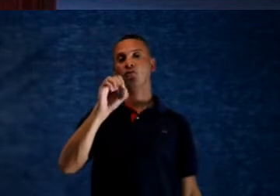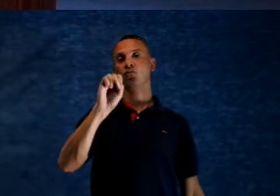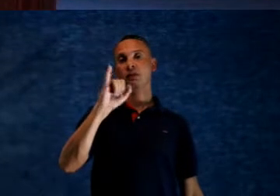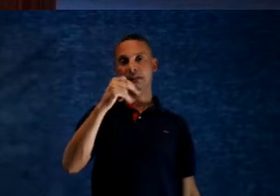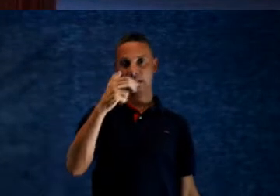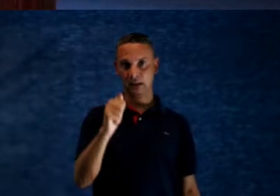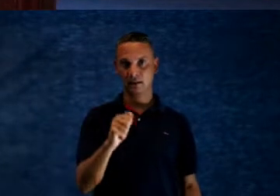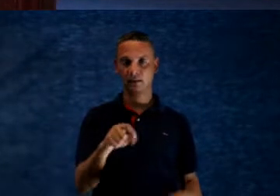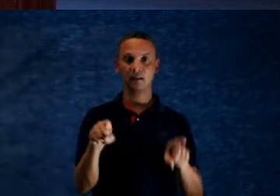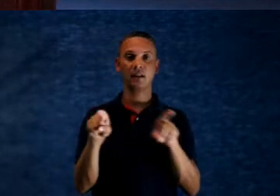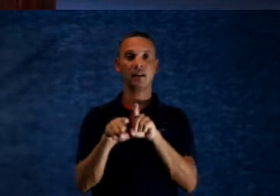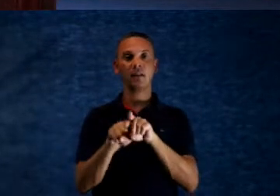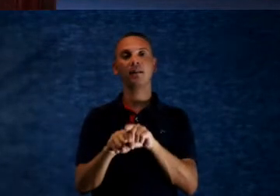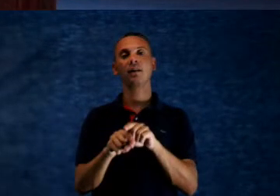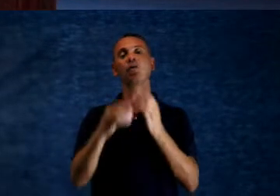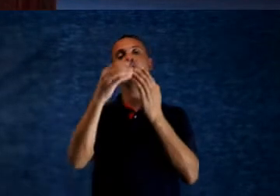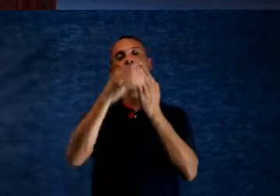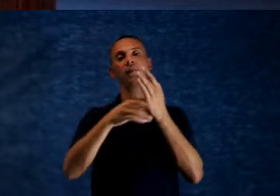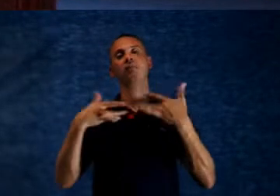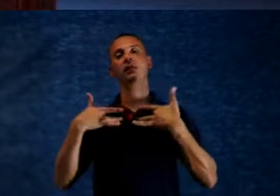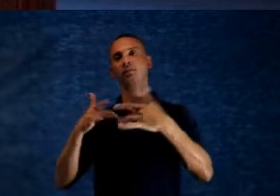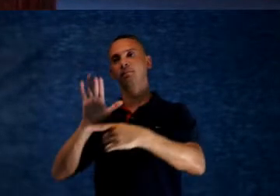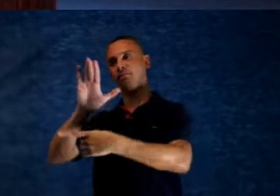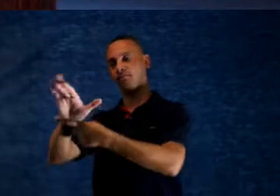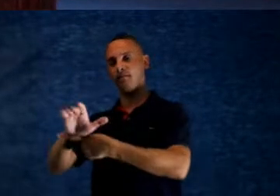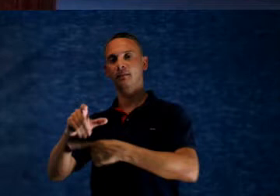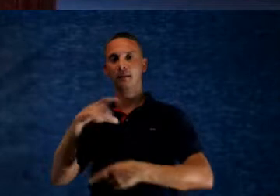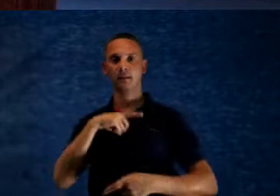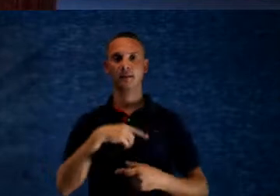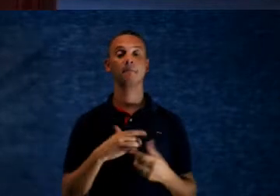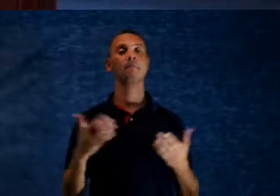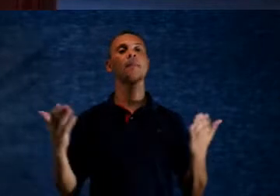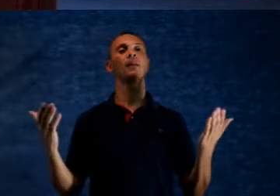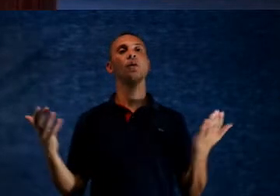oportunidade Josina Nunes Drummond, a quem também o livro